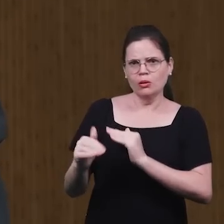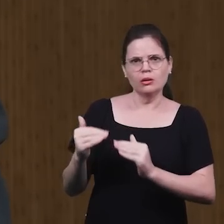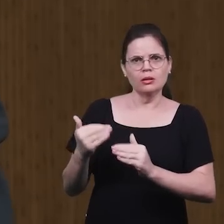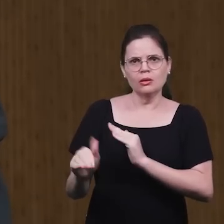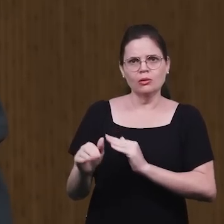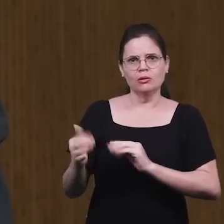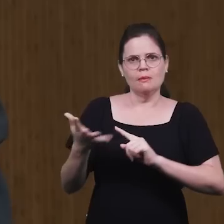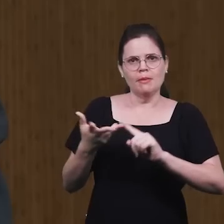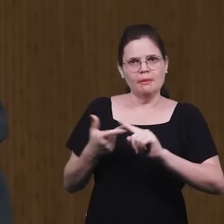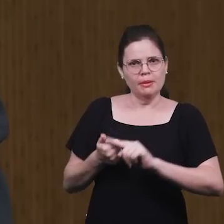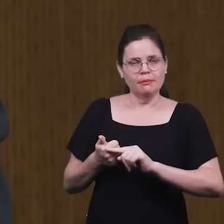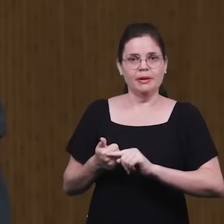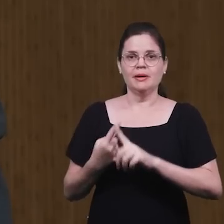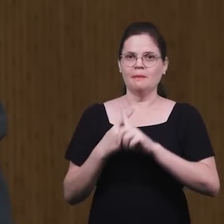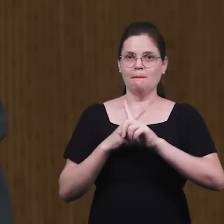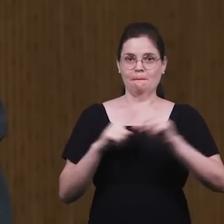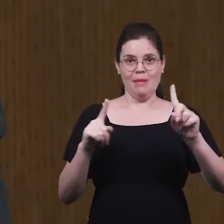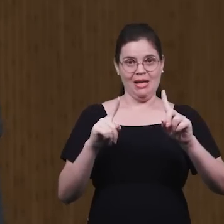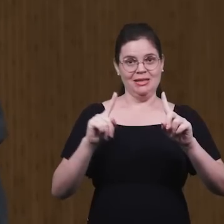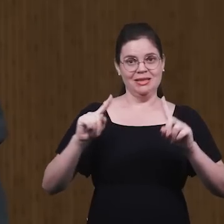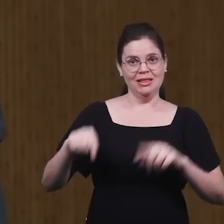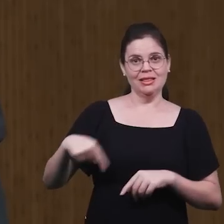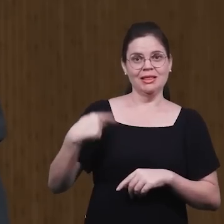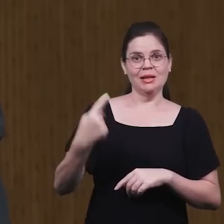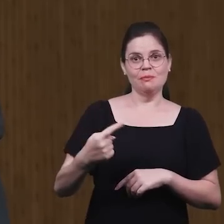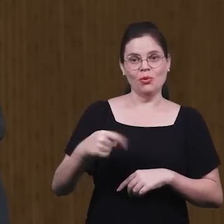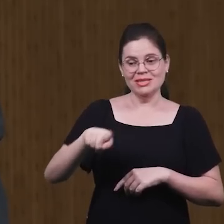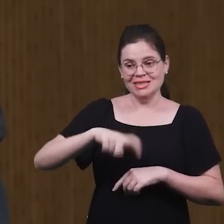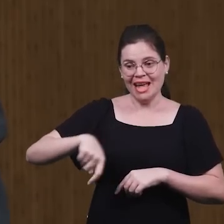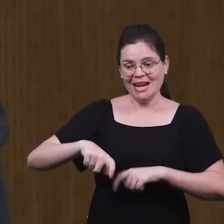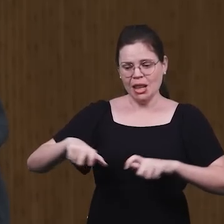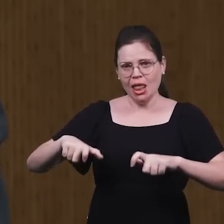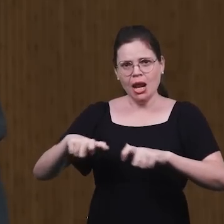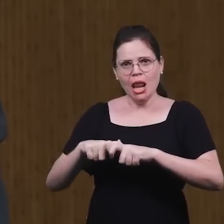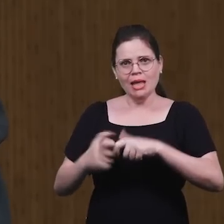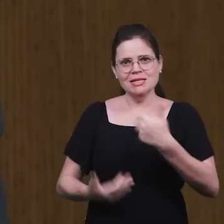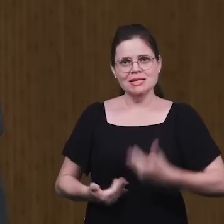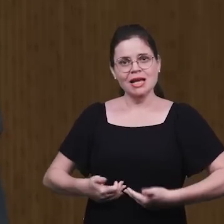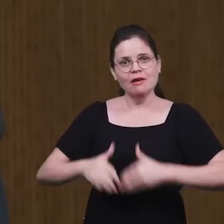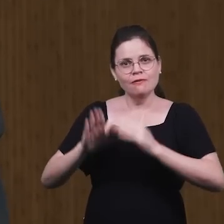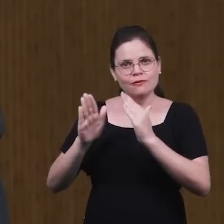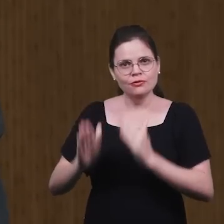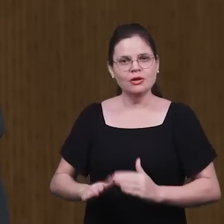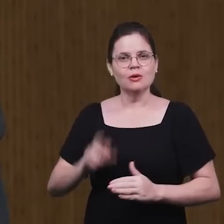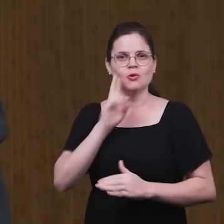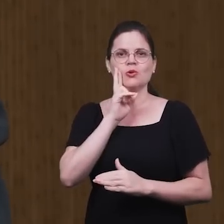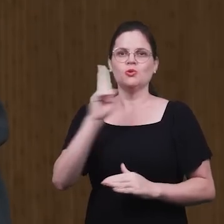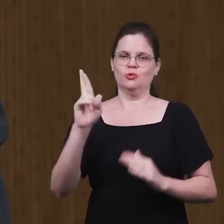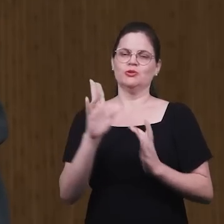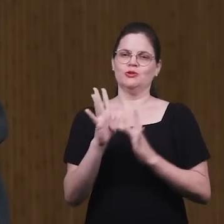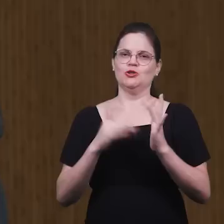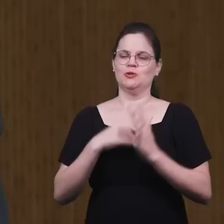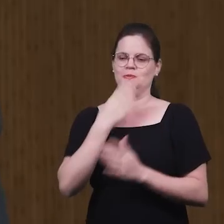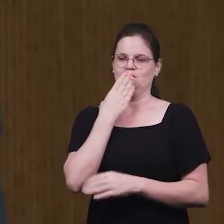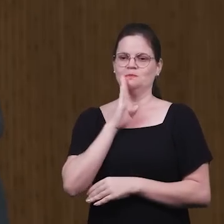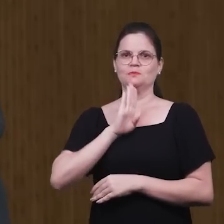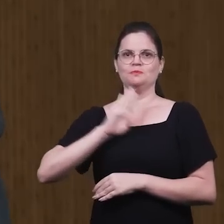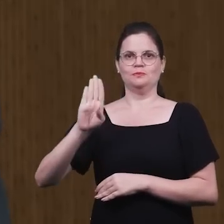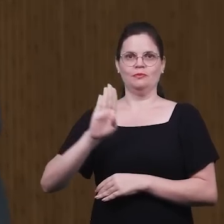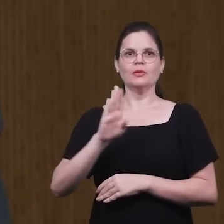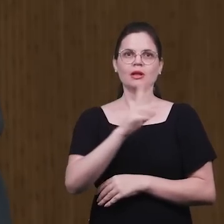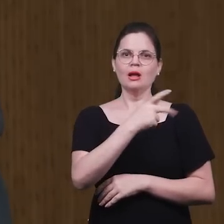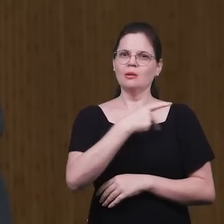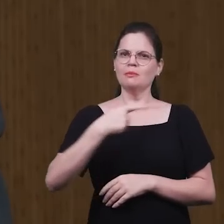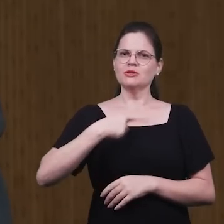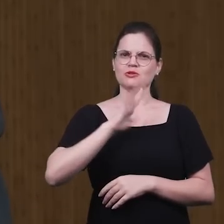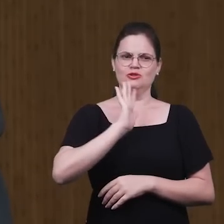citar, inclusive, um versículo relacionado a uma promessa que Jesus faz aos fiéis que tinha ali em Tiatira, cujos nomes